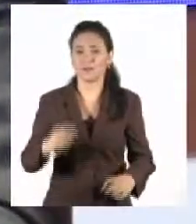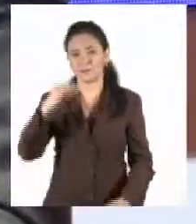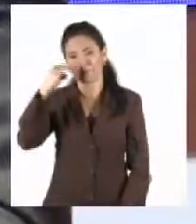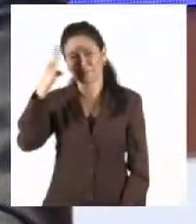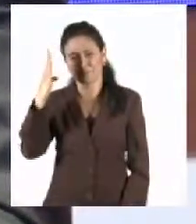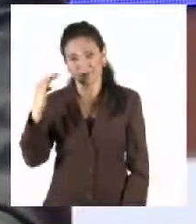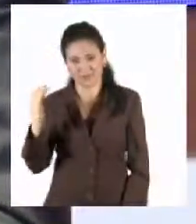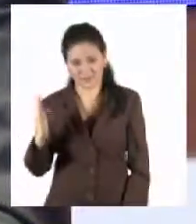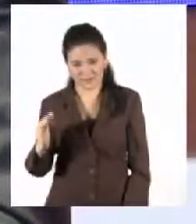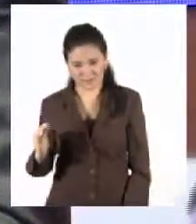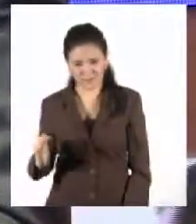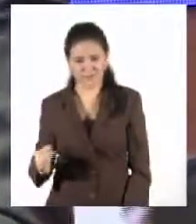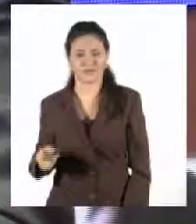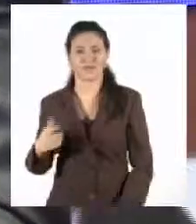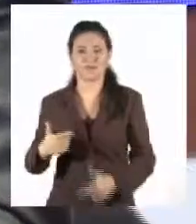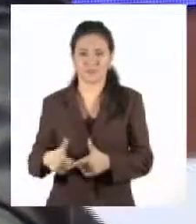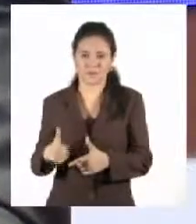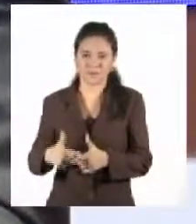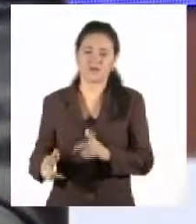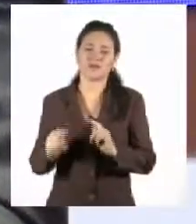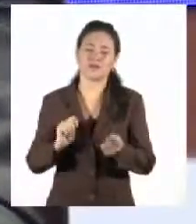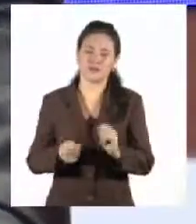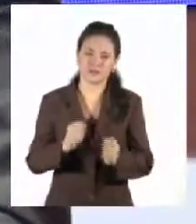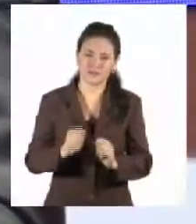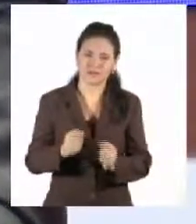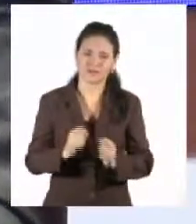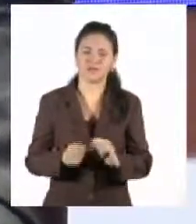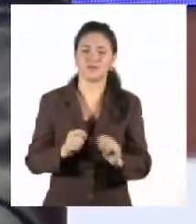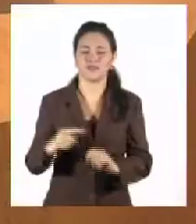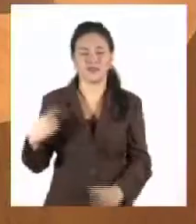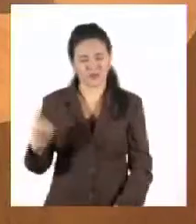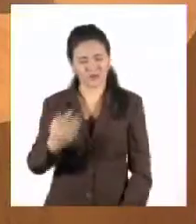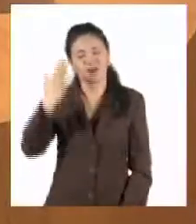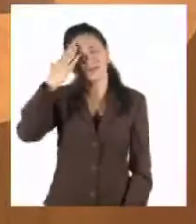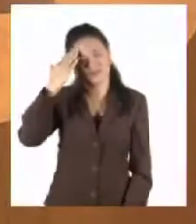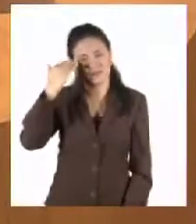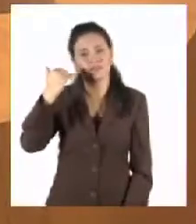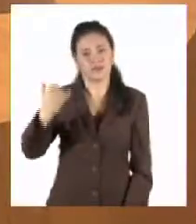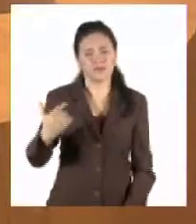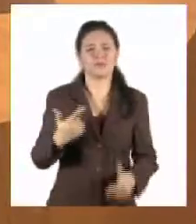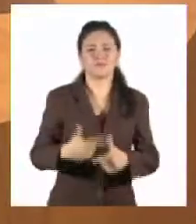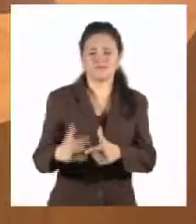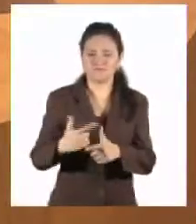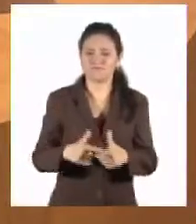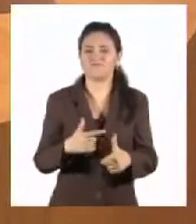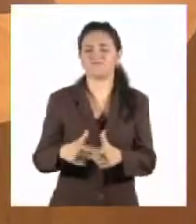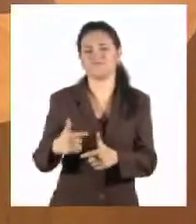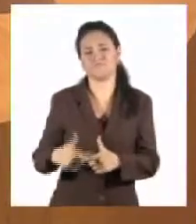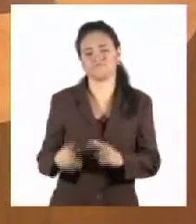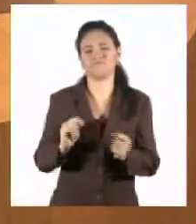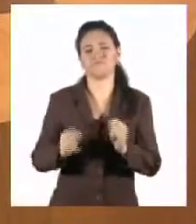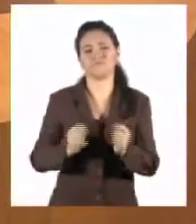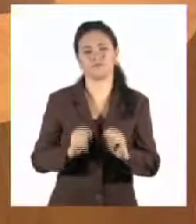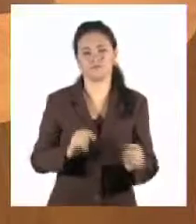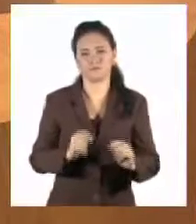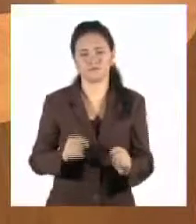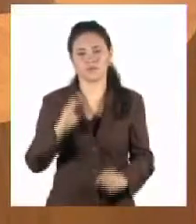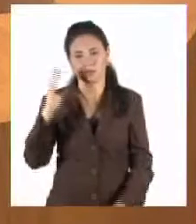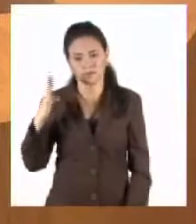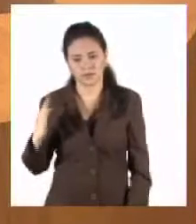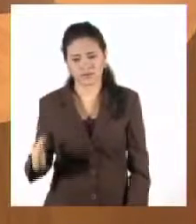das dificuldades que vem atravessando o país, da crise que vem afetando o nosso país. Com esta